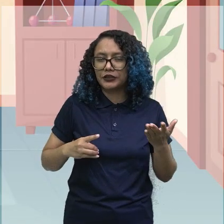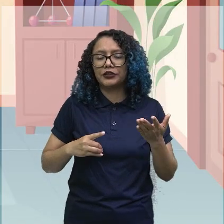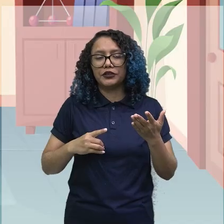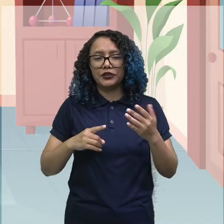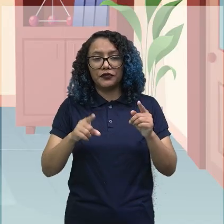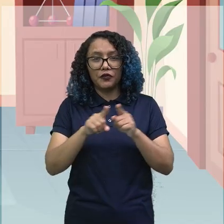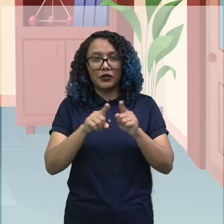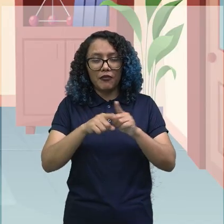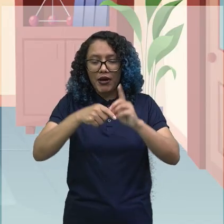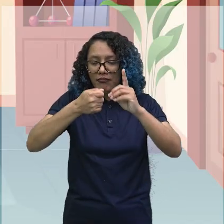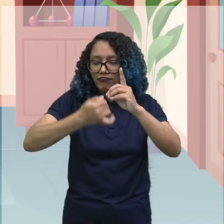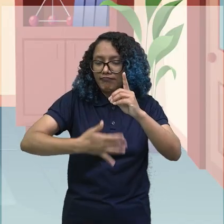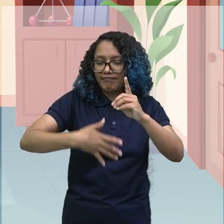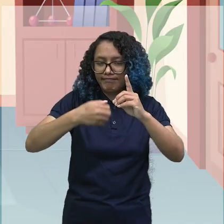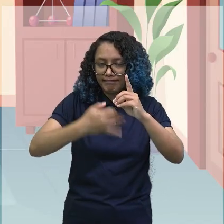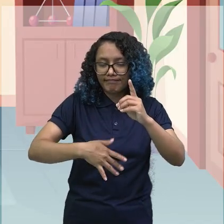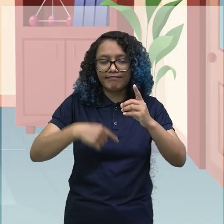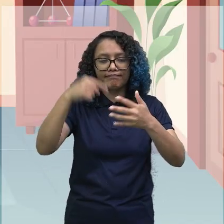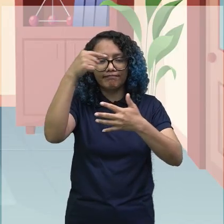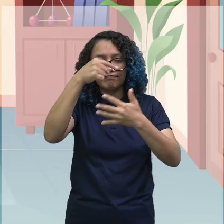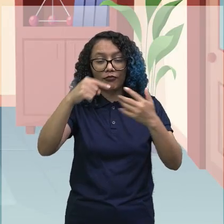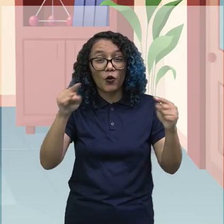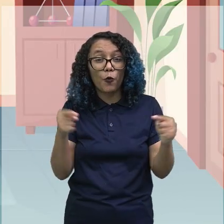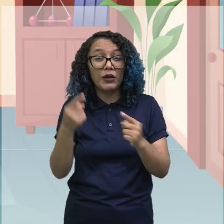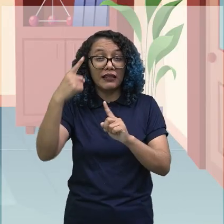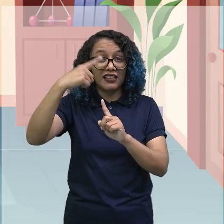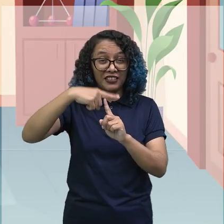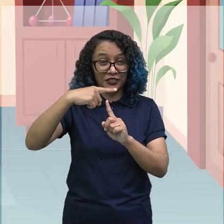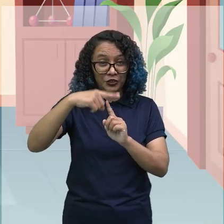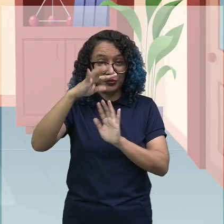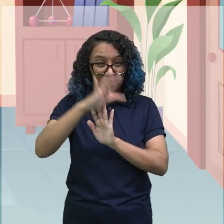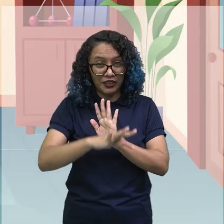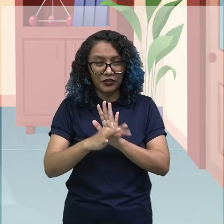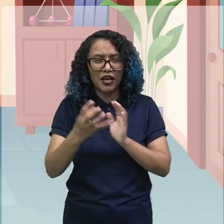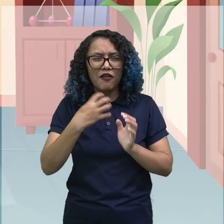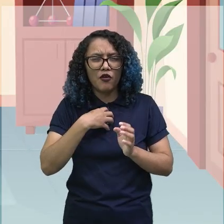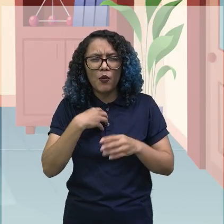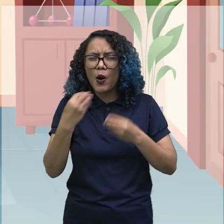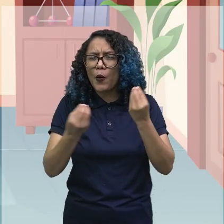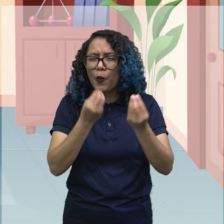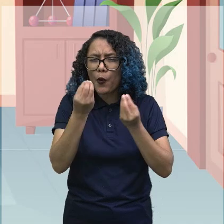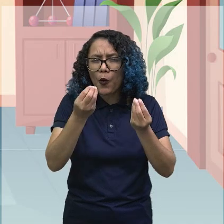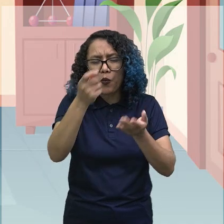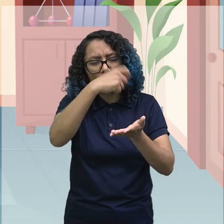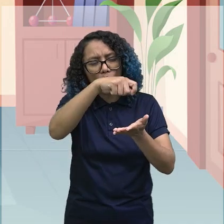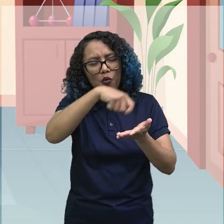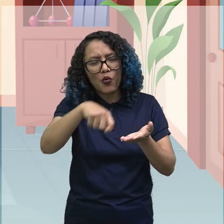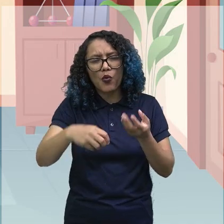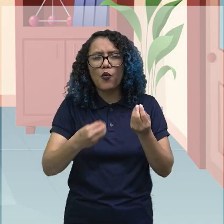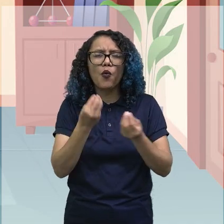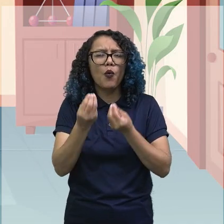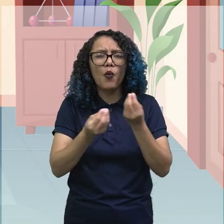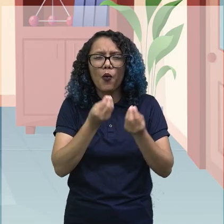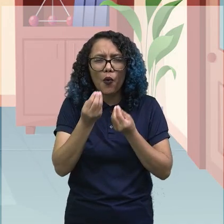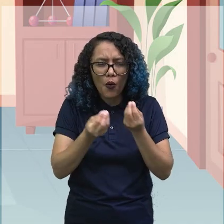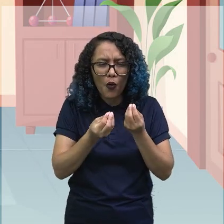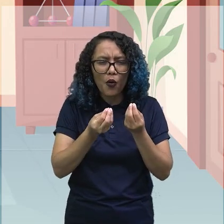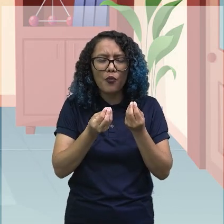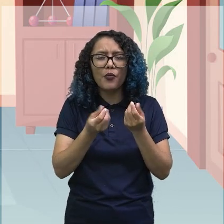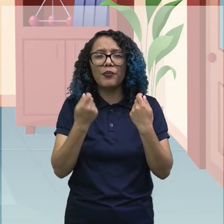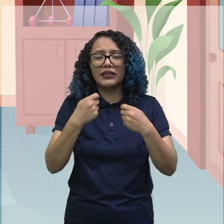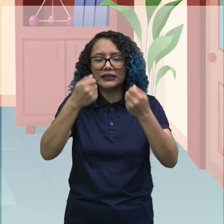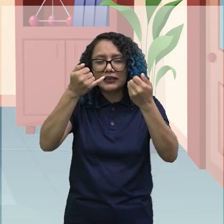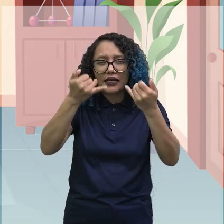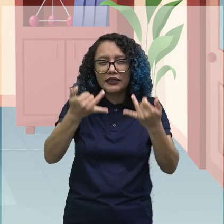o descritivo. Isso são tipos textuais, que é a forma como que se vai fazer um texto descritivo é